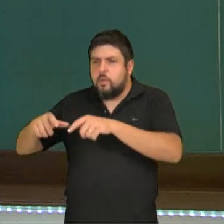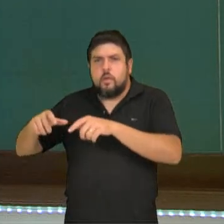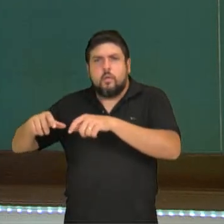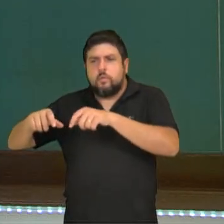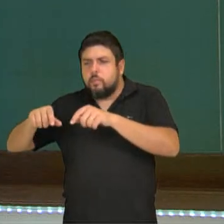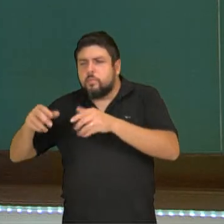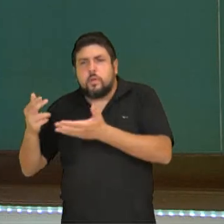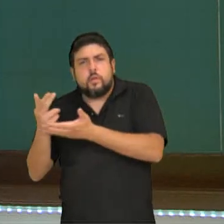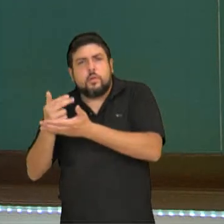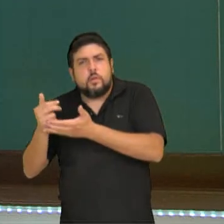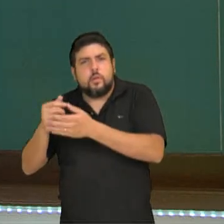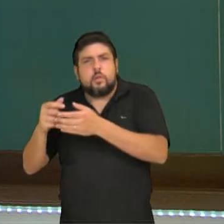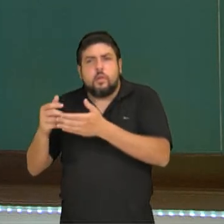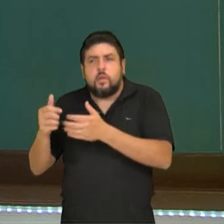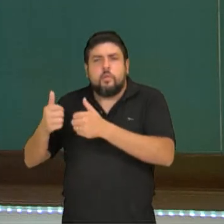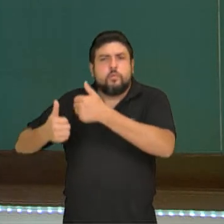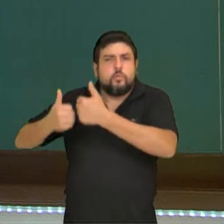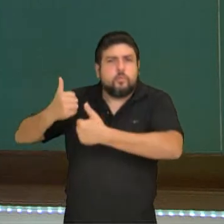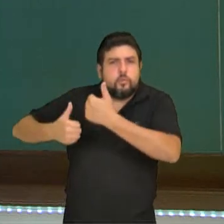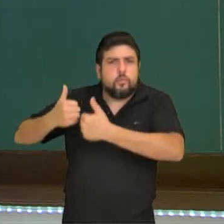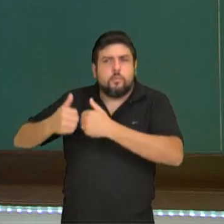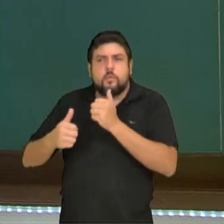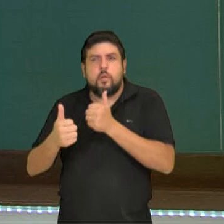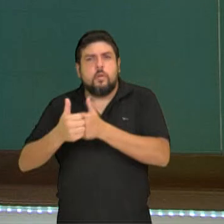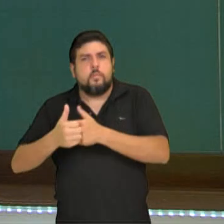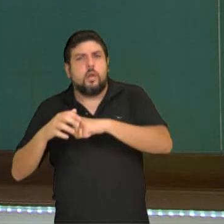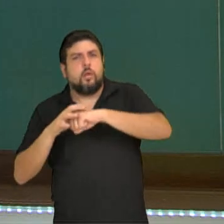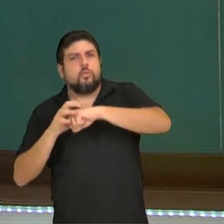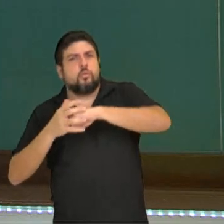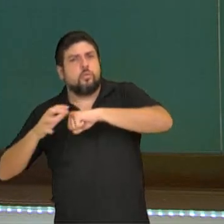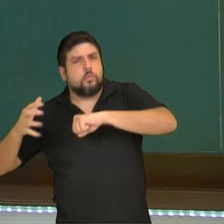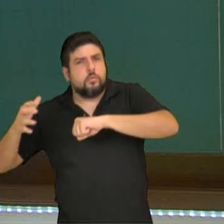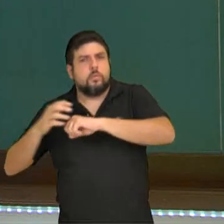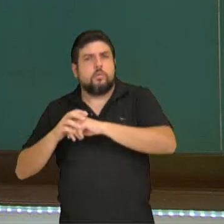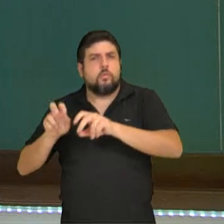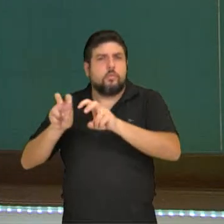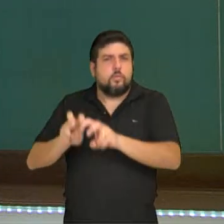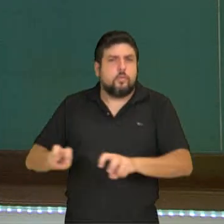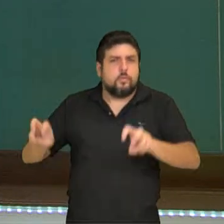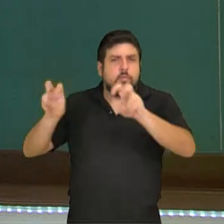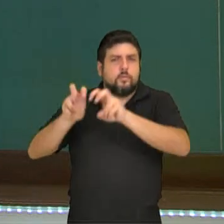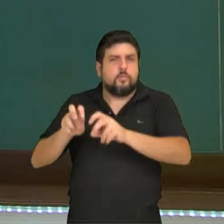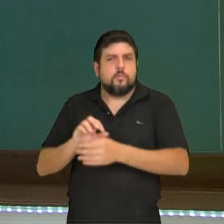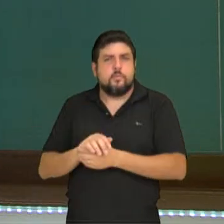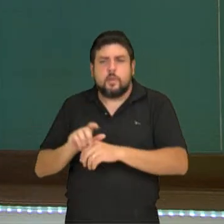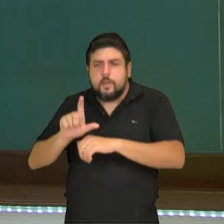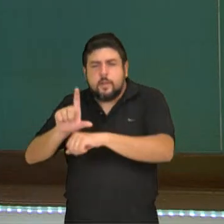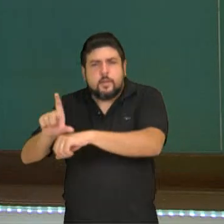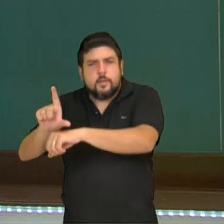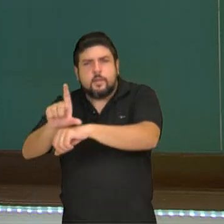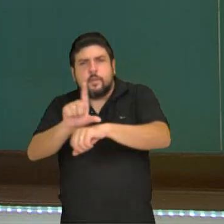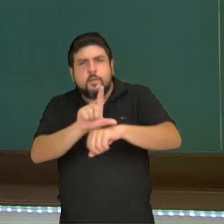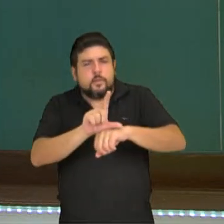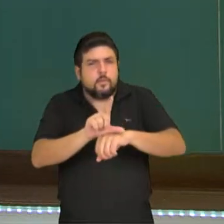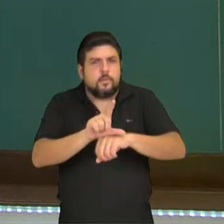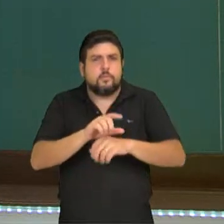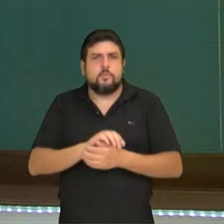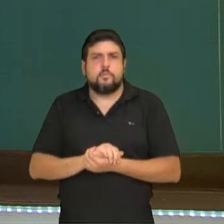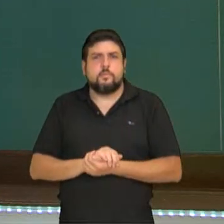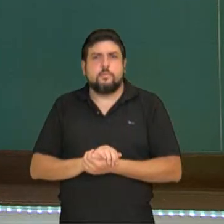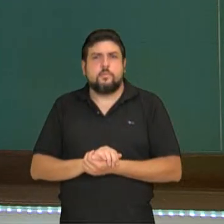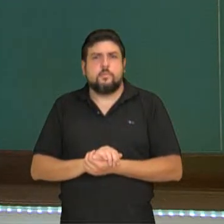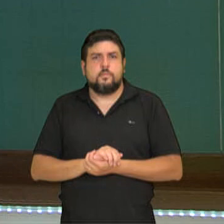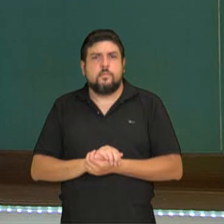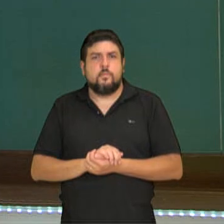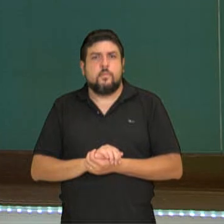casa, a prefeitura, um shopping ali, as lojinhas menores. Então aqui ele resolveu escrever. Mas às vezes, para quem conhece